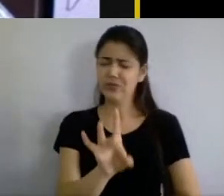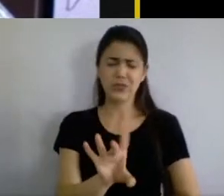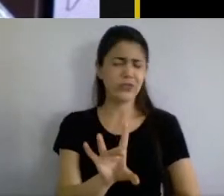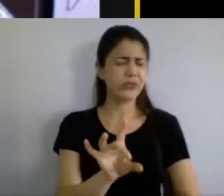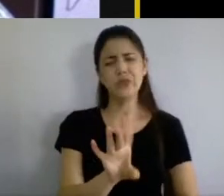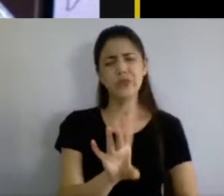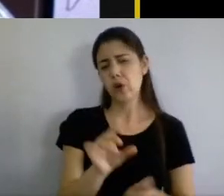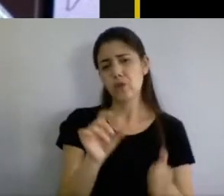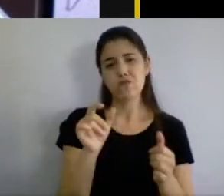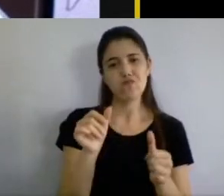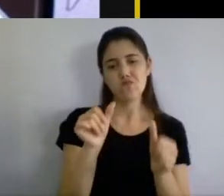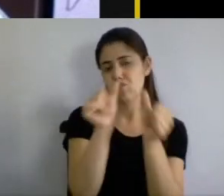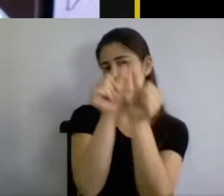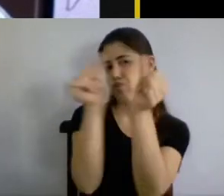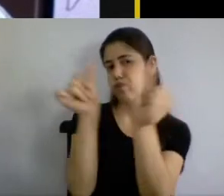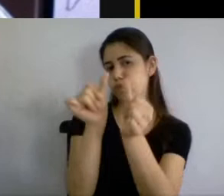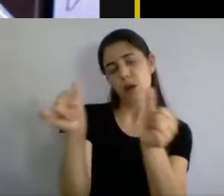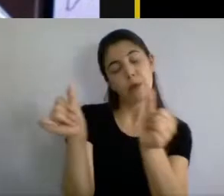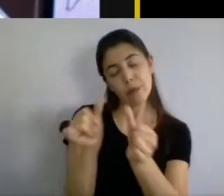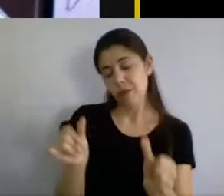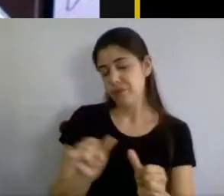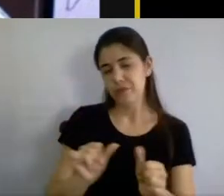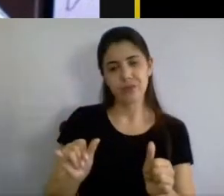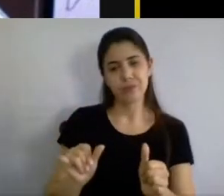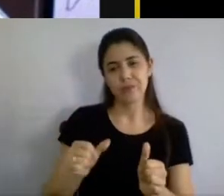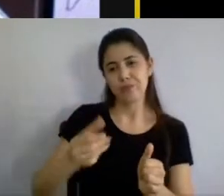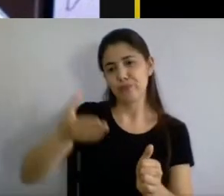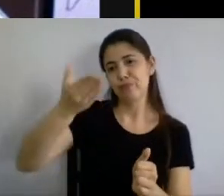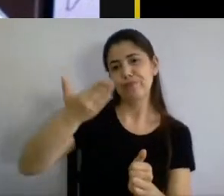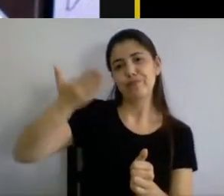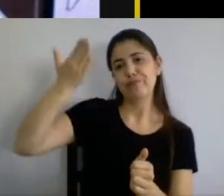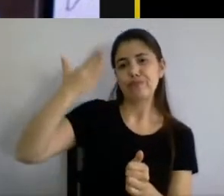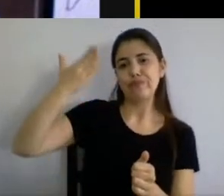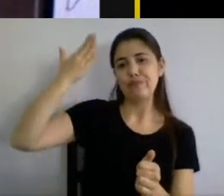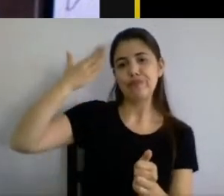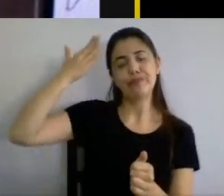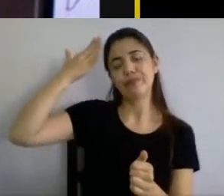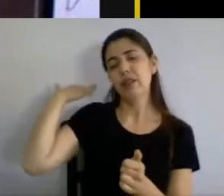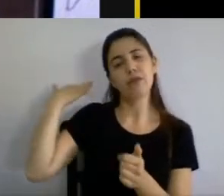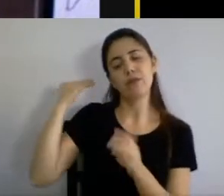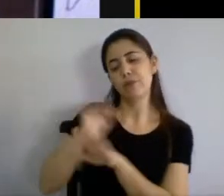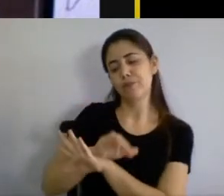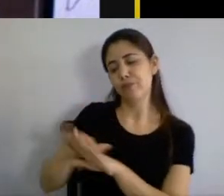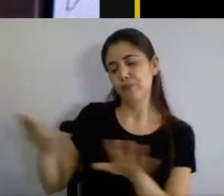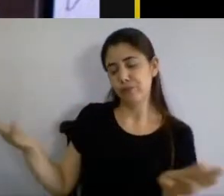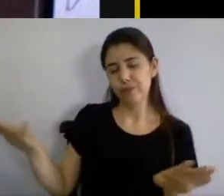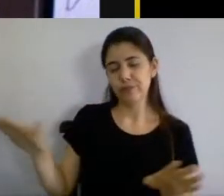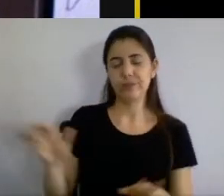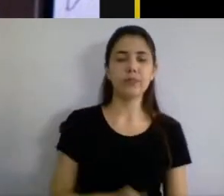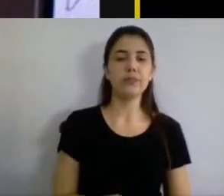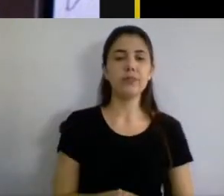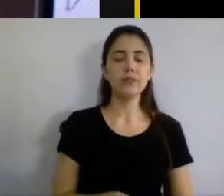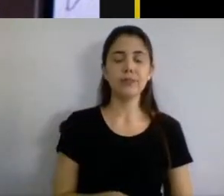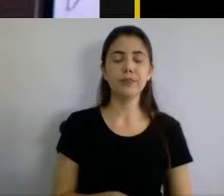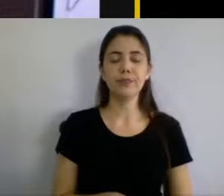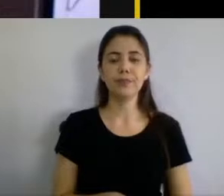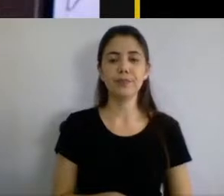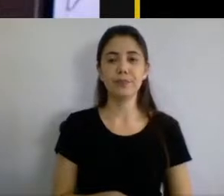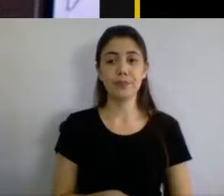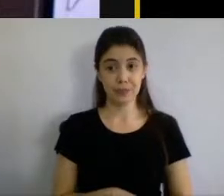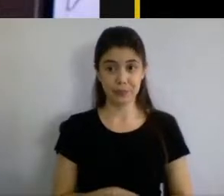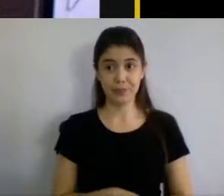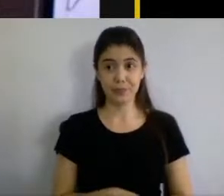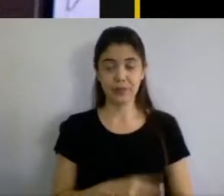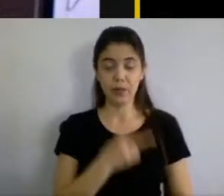uma imagem pálida de algo que não é mais. E como acontece com a memória do Simões,